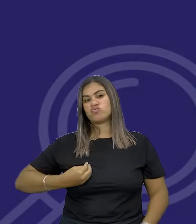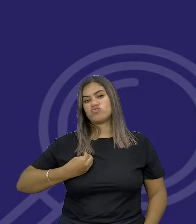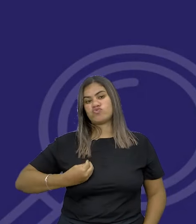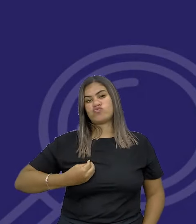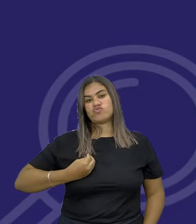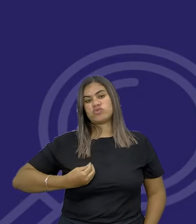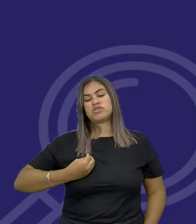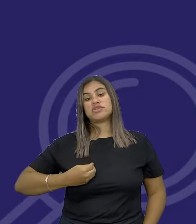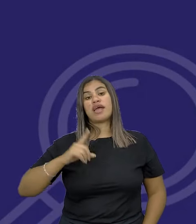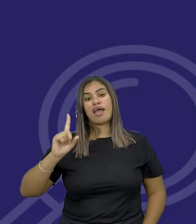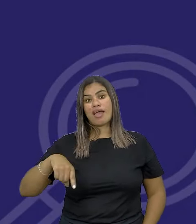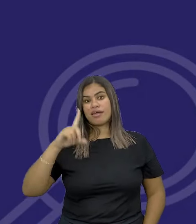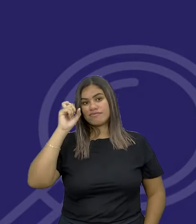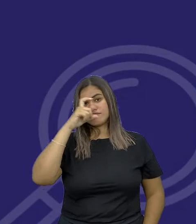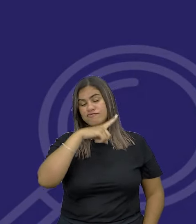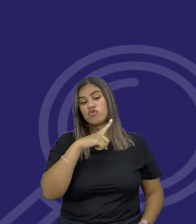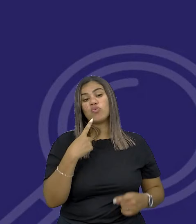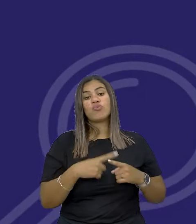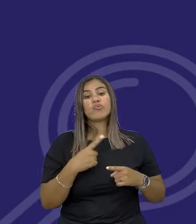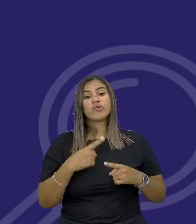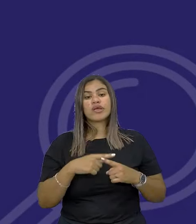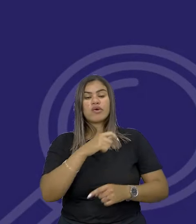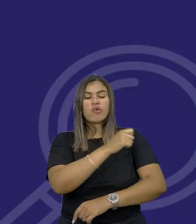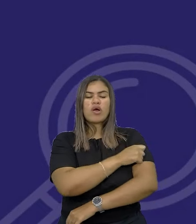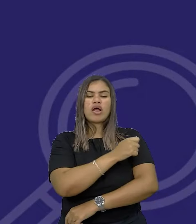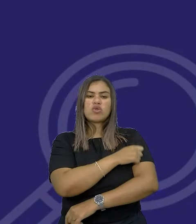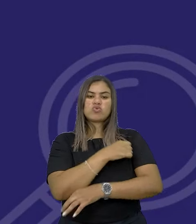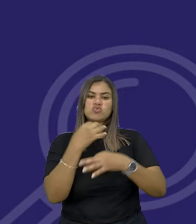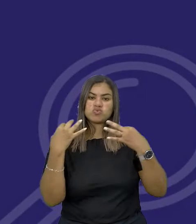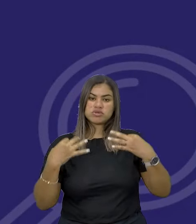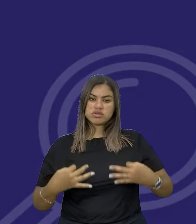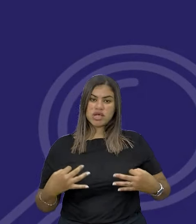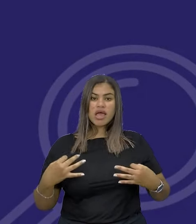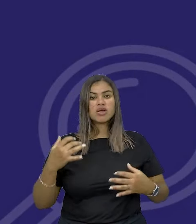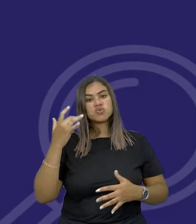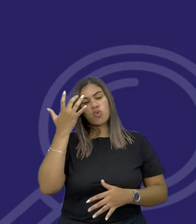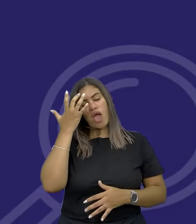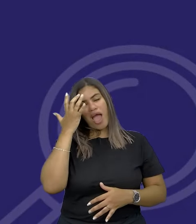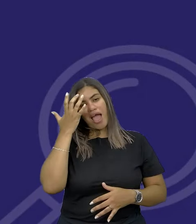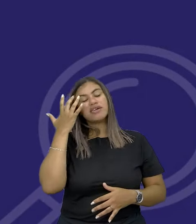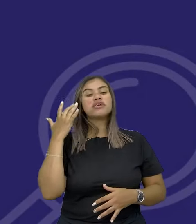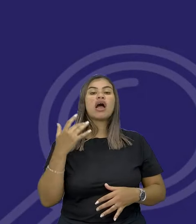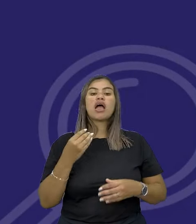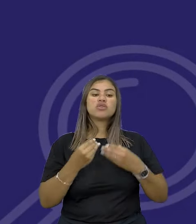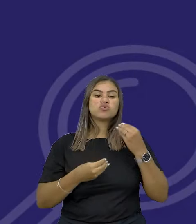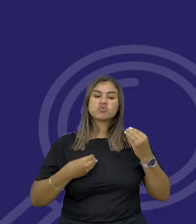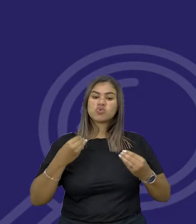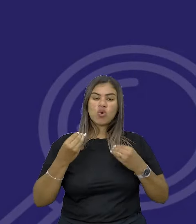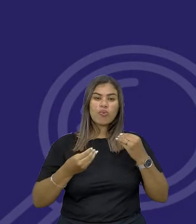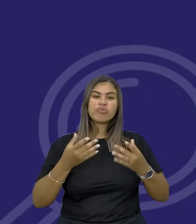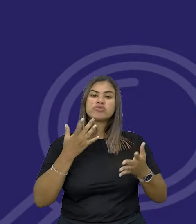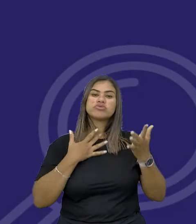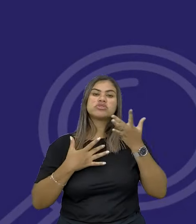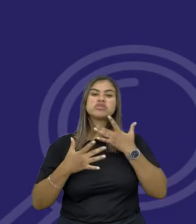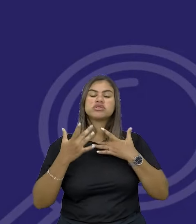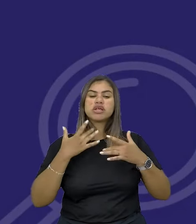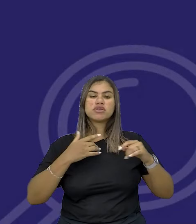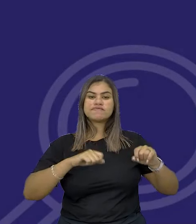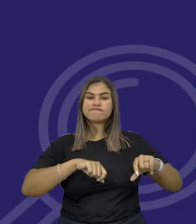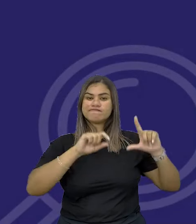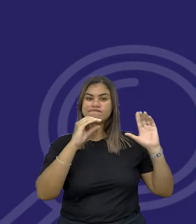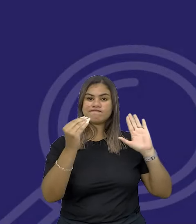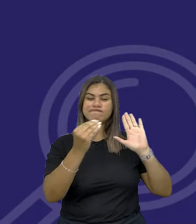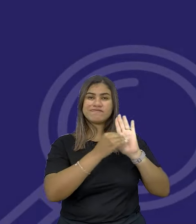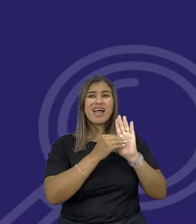mais complicado. Por quê? Porque o aluno que acertou, que acha que acertou, ele tem muita vontade de pôr na lousa, mas aquele aluno que